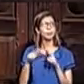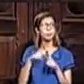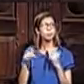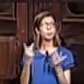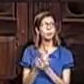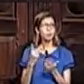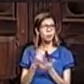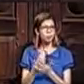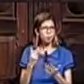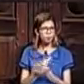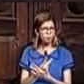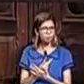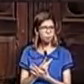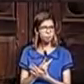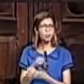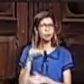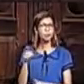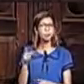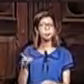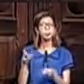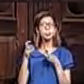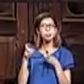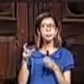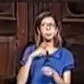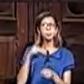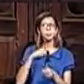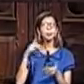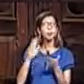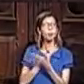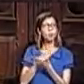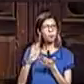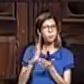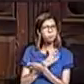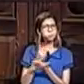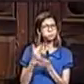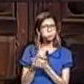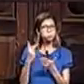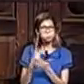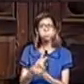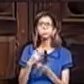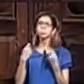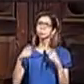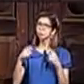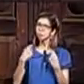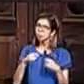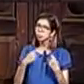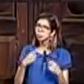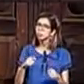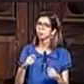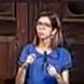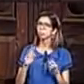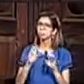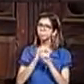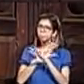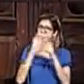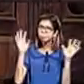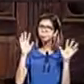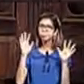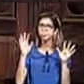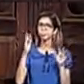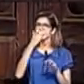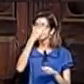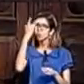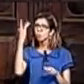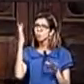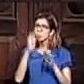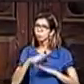Que nesse angu tem coisas que precisam ser abertas para o grande público, para a